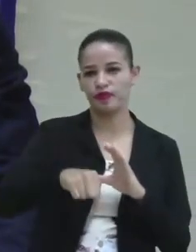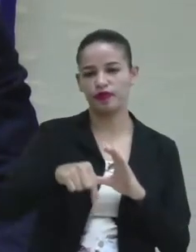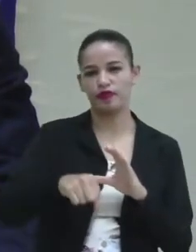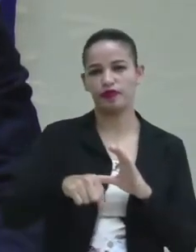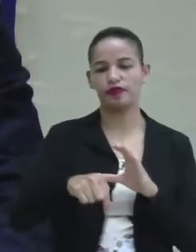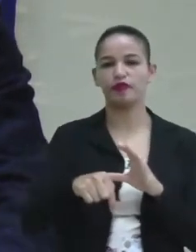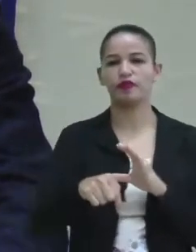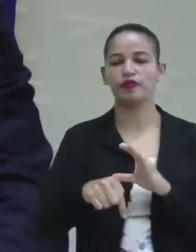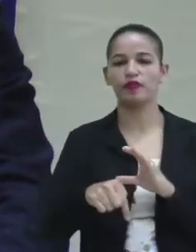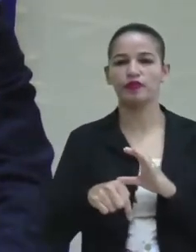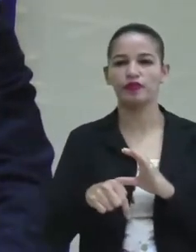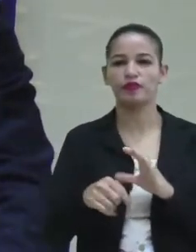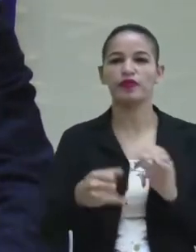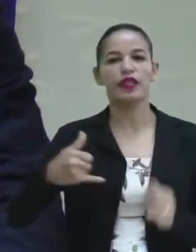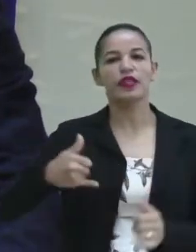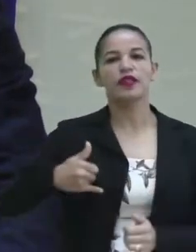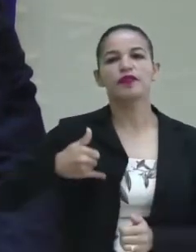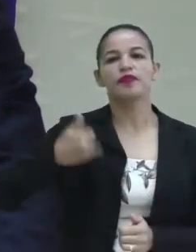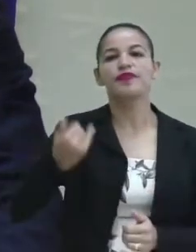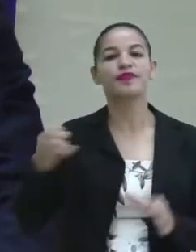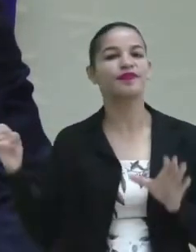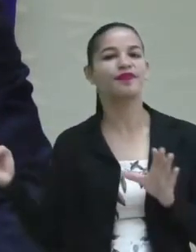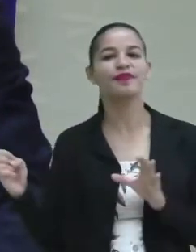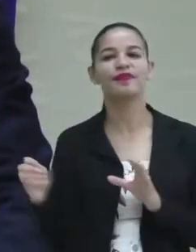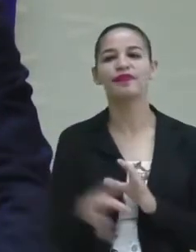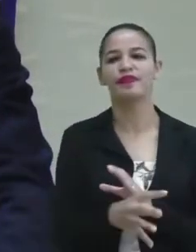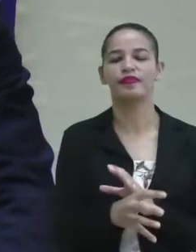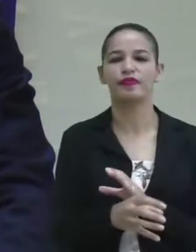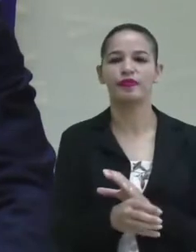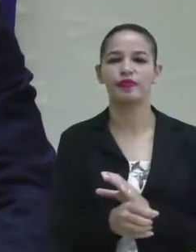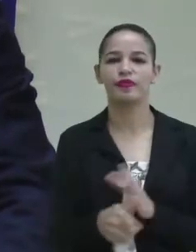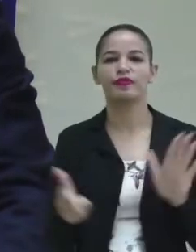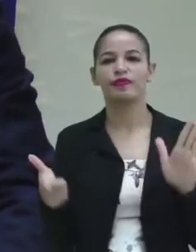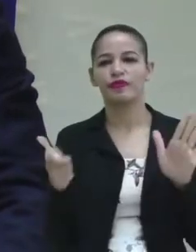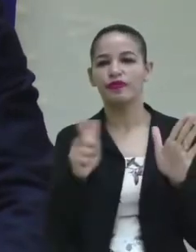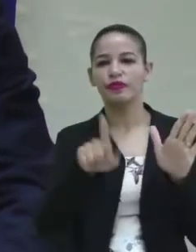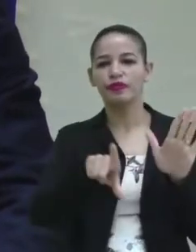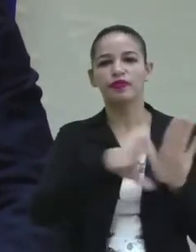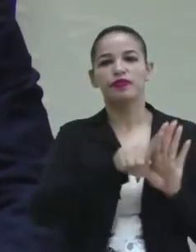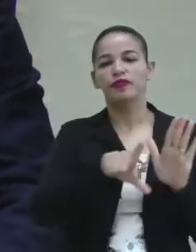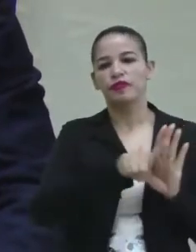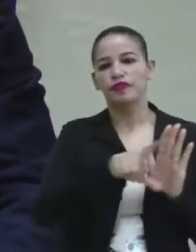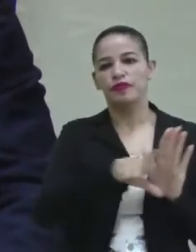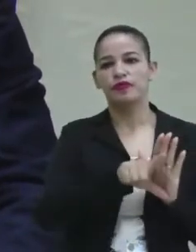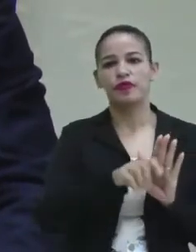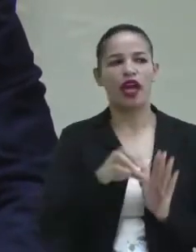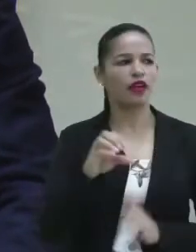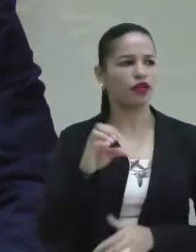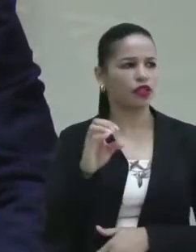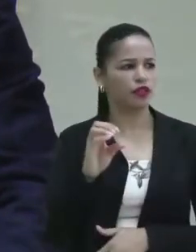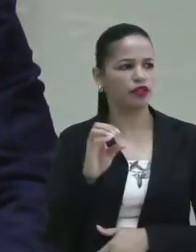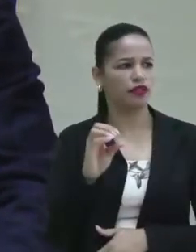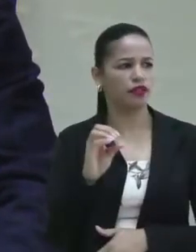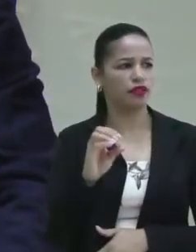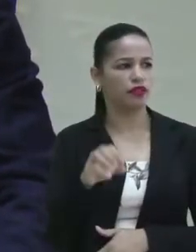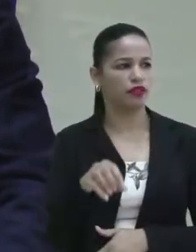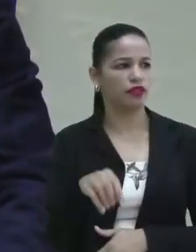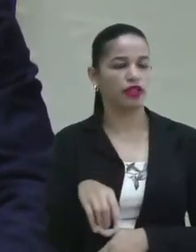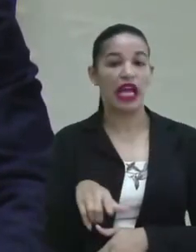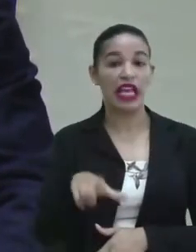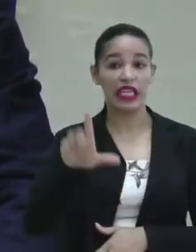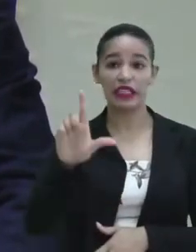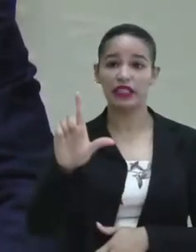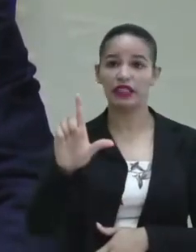casa, também aniversariando no dia de hoje. Cumprimentar a Leide Cordeiro, a Leide Elinho, lá no Cic Basílio, deixar para ela aqui o